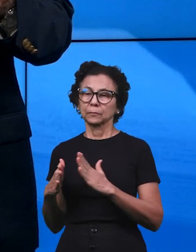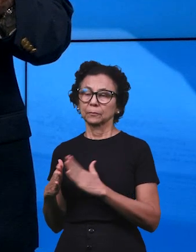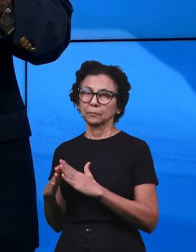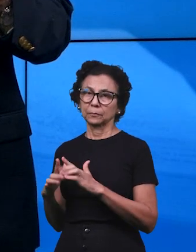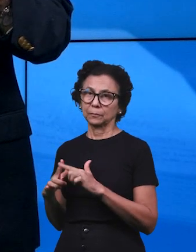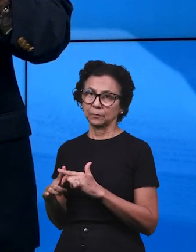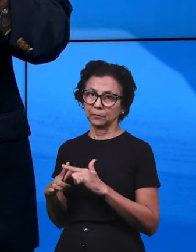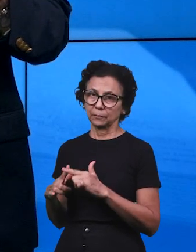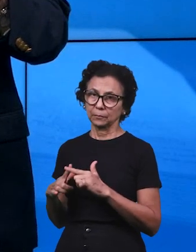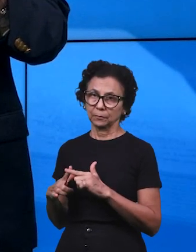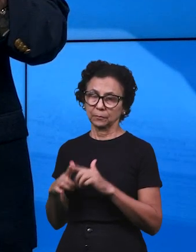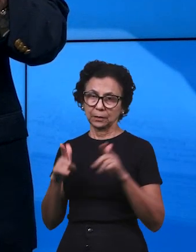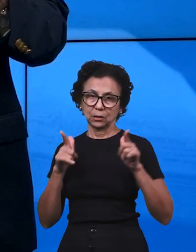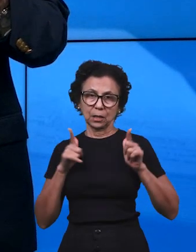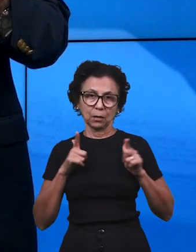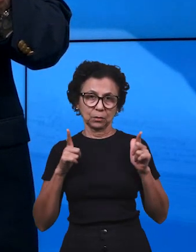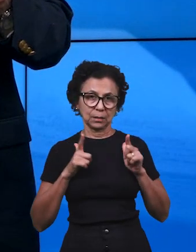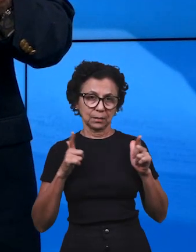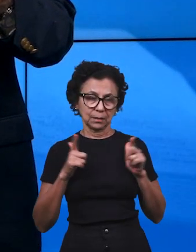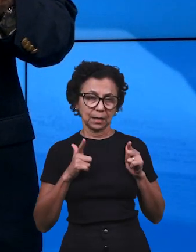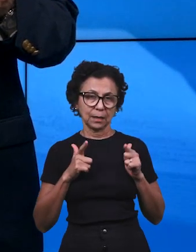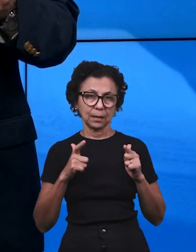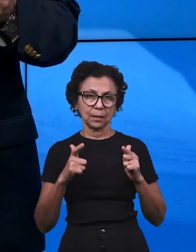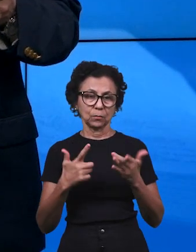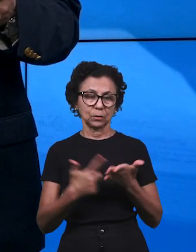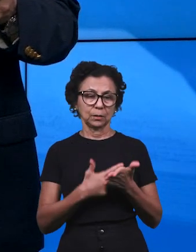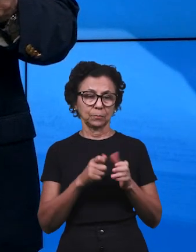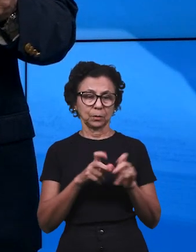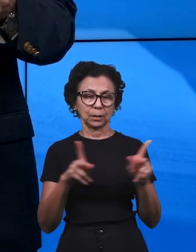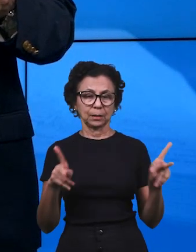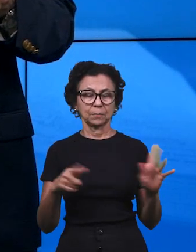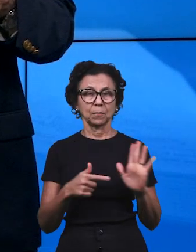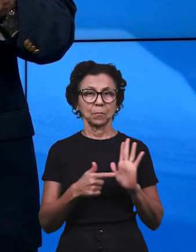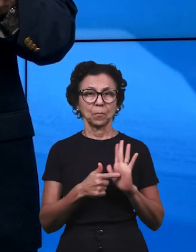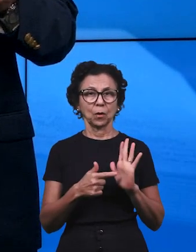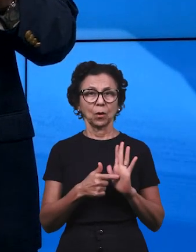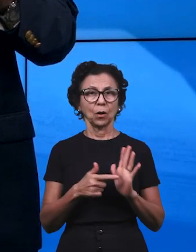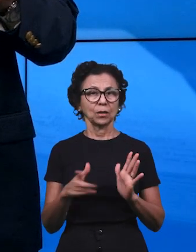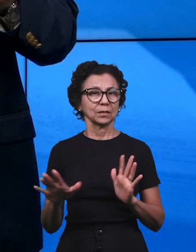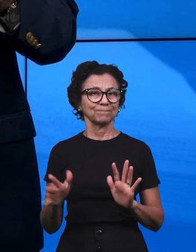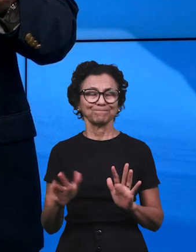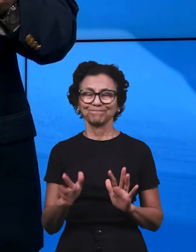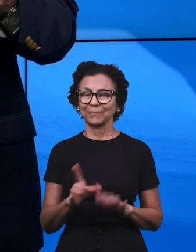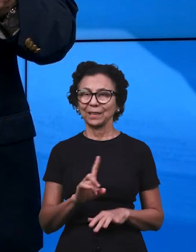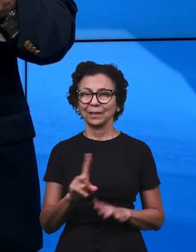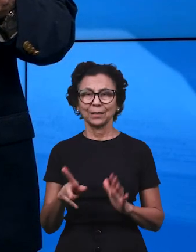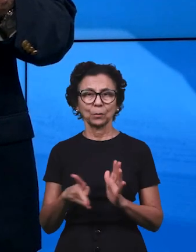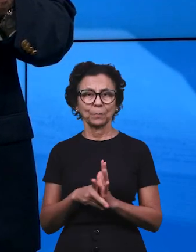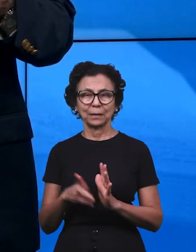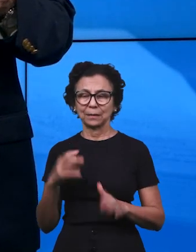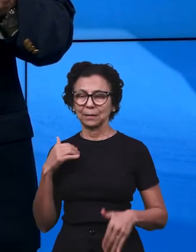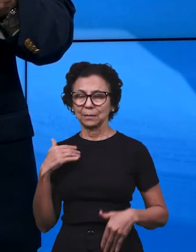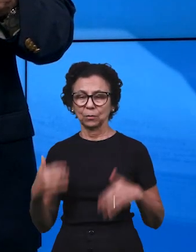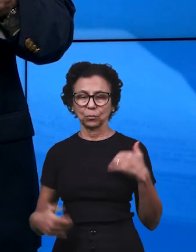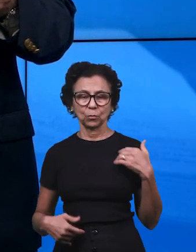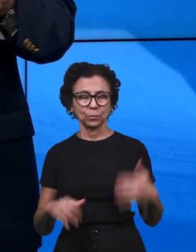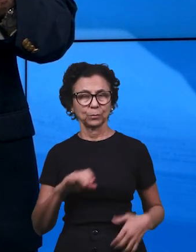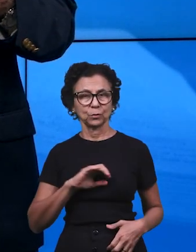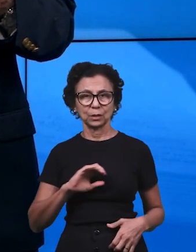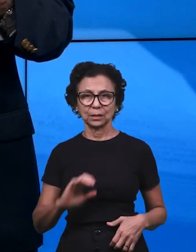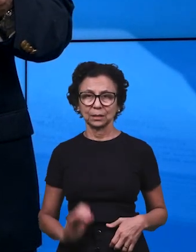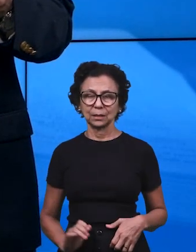ela, segundo ali na carta do Apocalipse, ela está sendo lançada fora do corpo, né? Assim como os